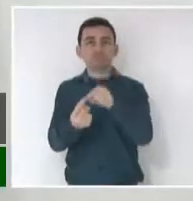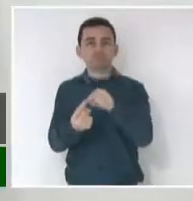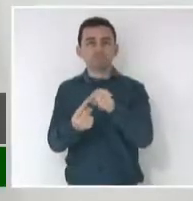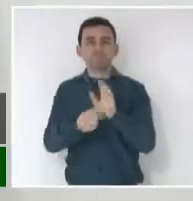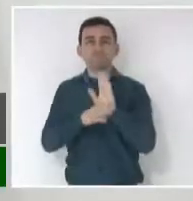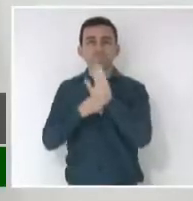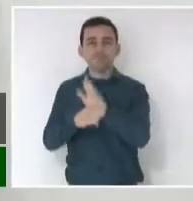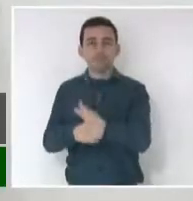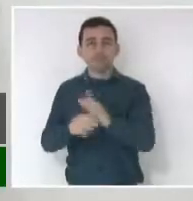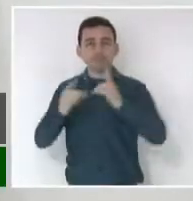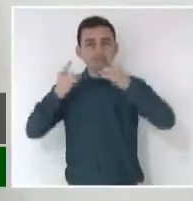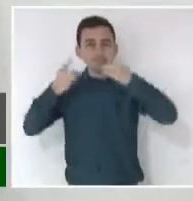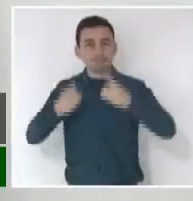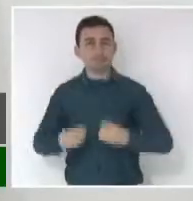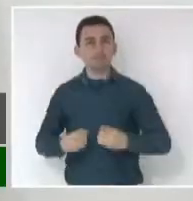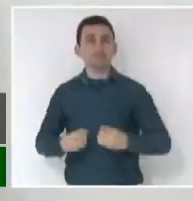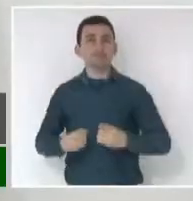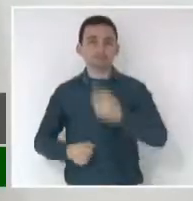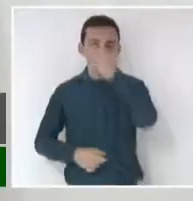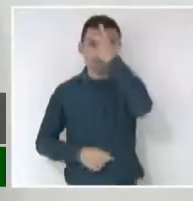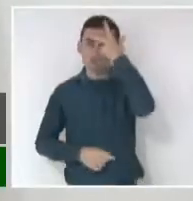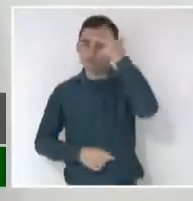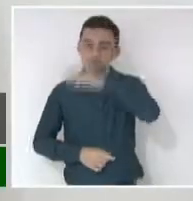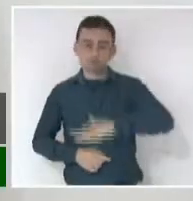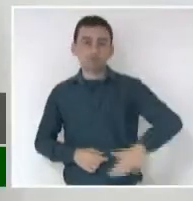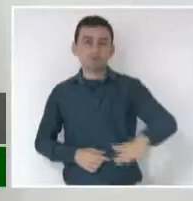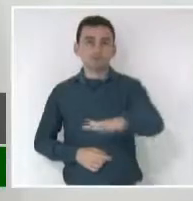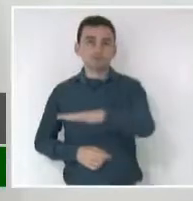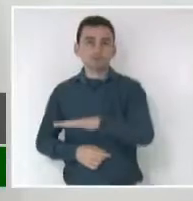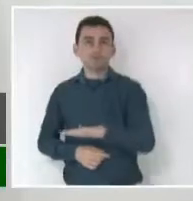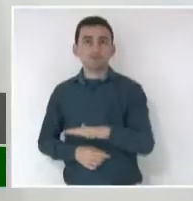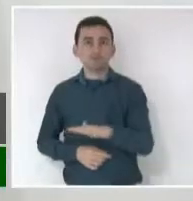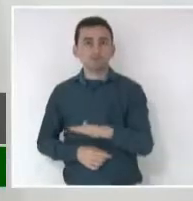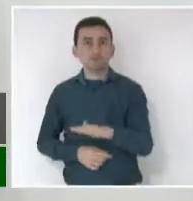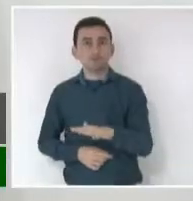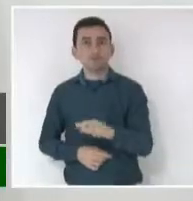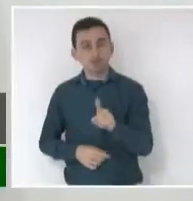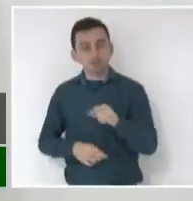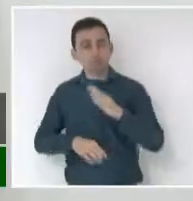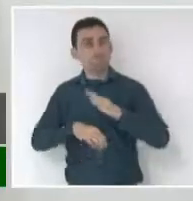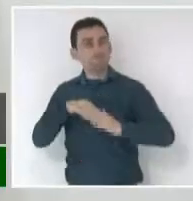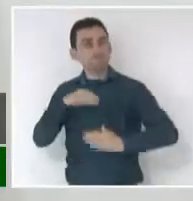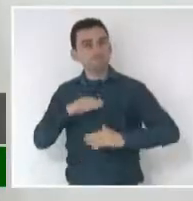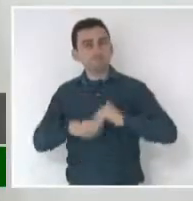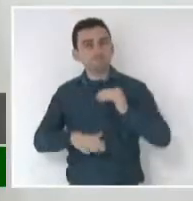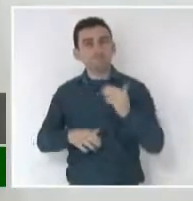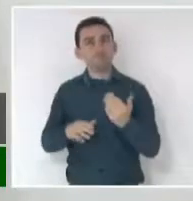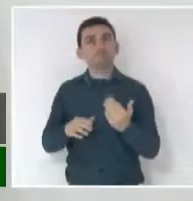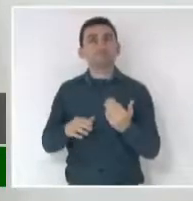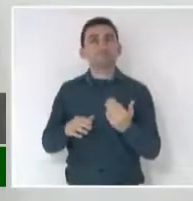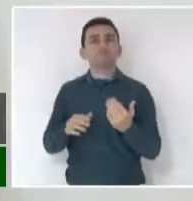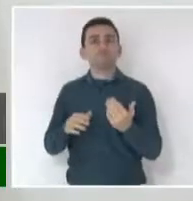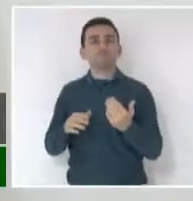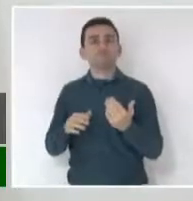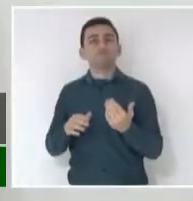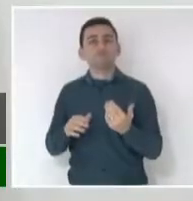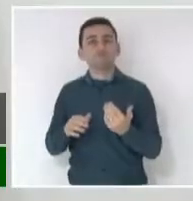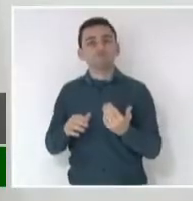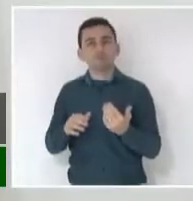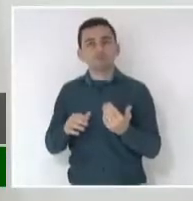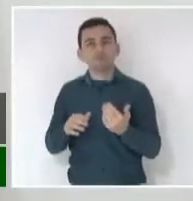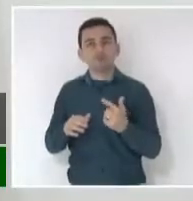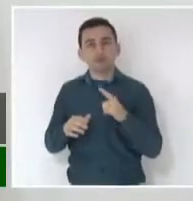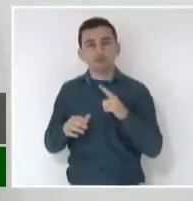dignidade das pessoas, que nós as chamamos aqui as práticas integrativas e